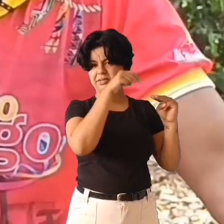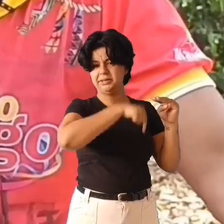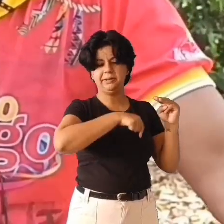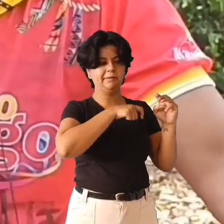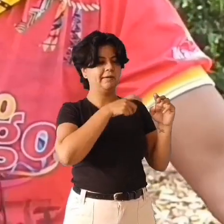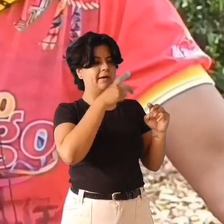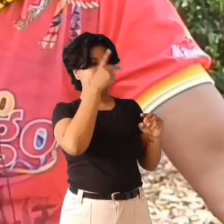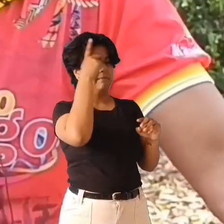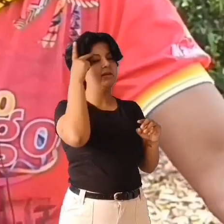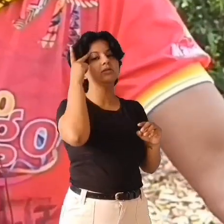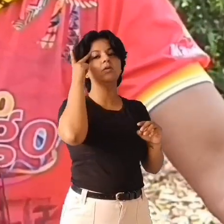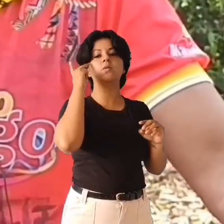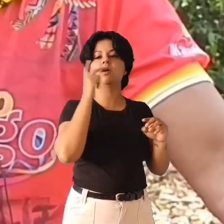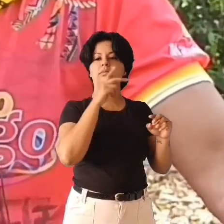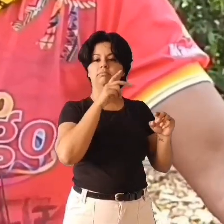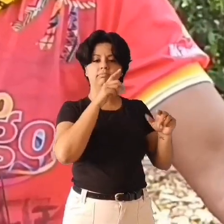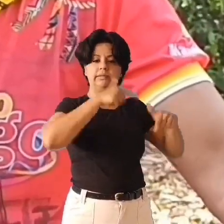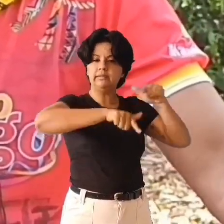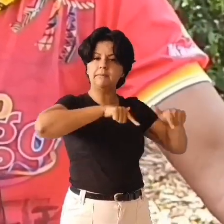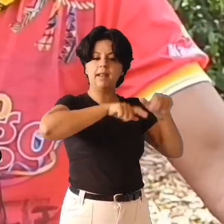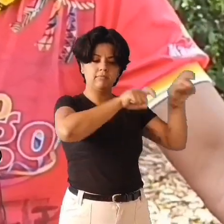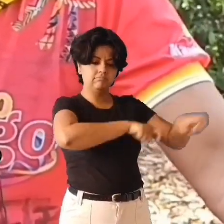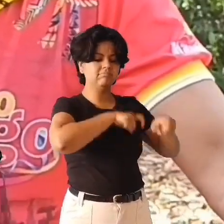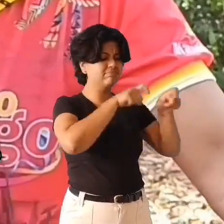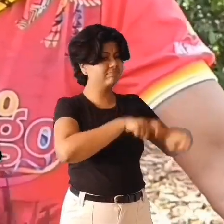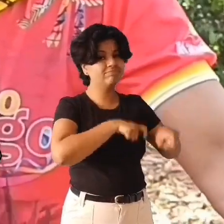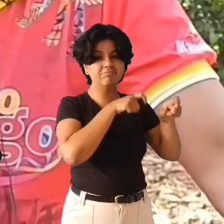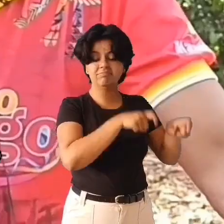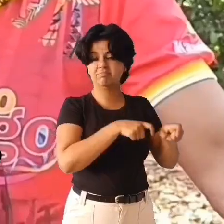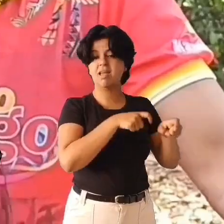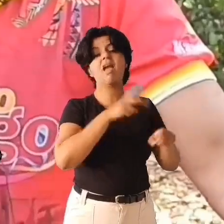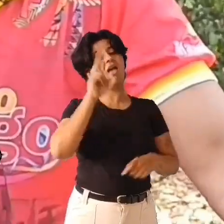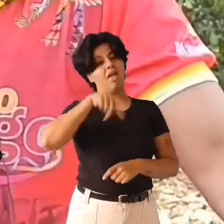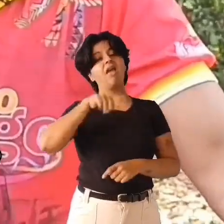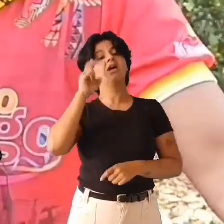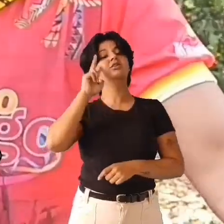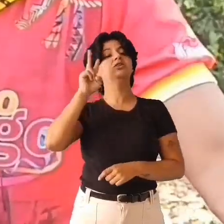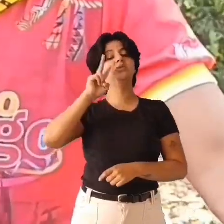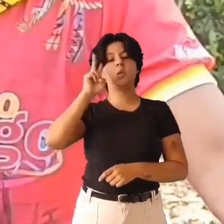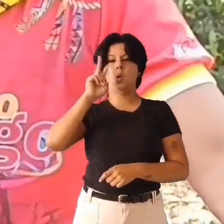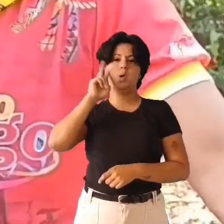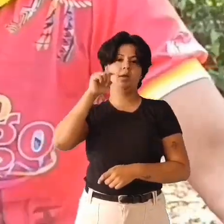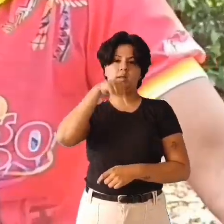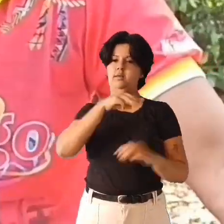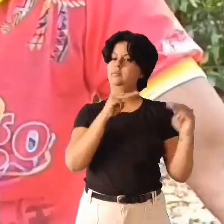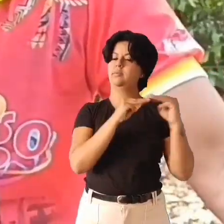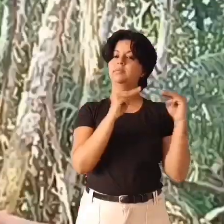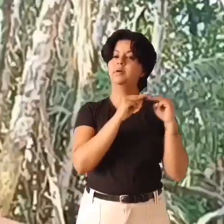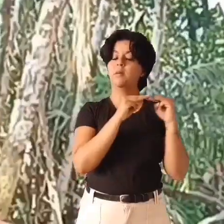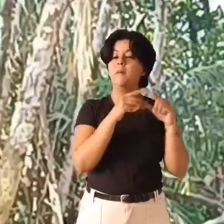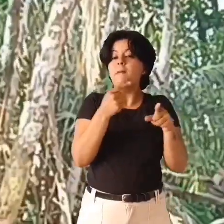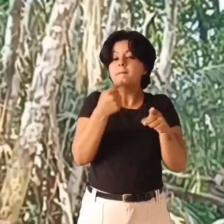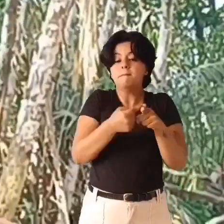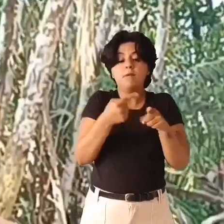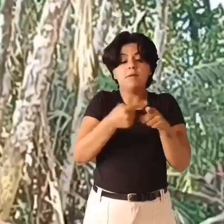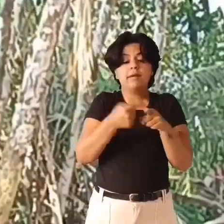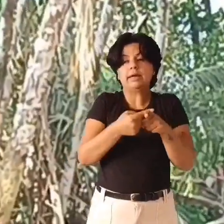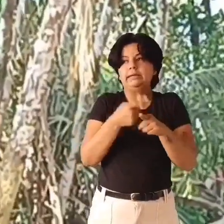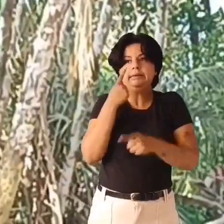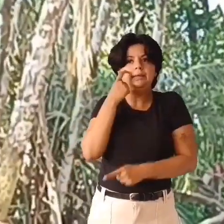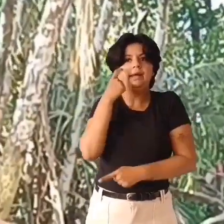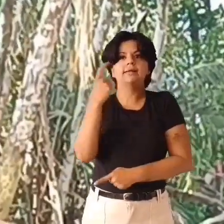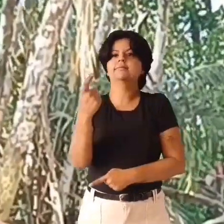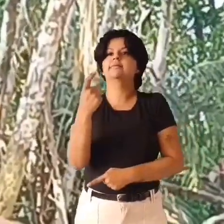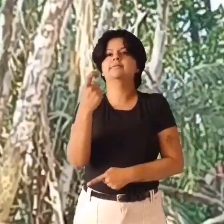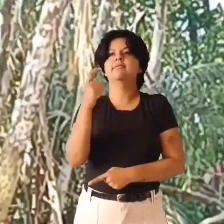produtor, ou através dos impostos. Então tudo isso, a história de Mazagão é fantástica, porque